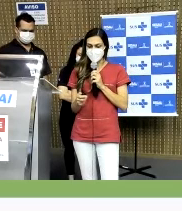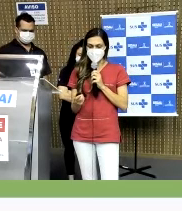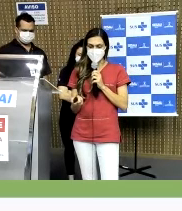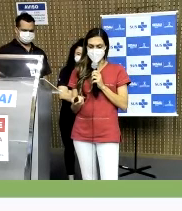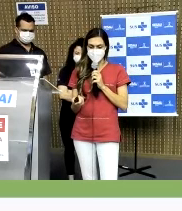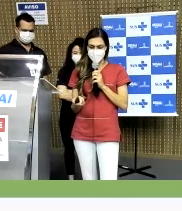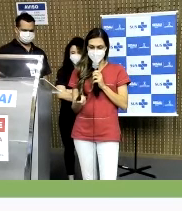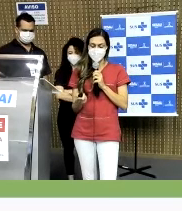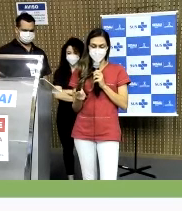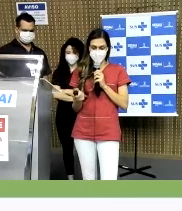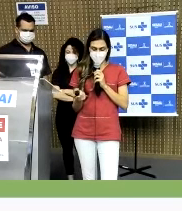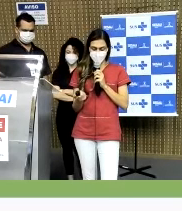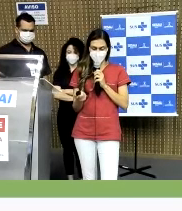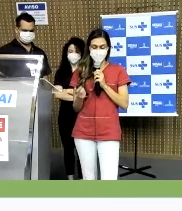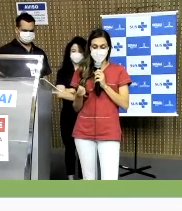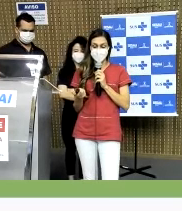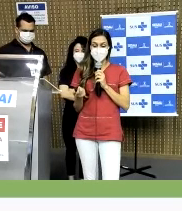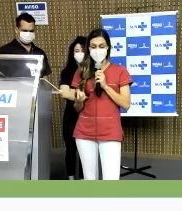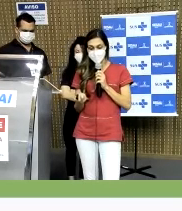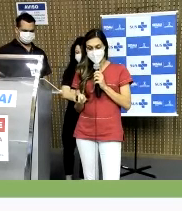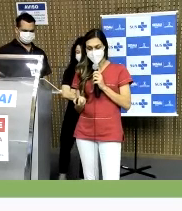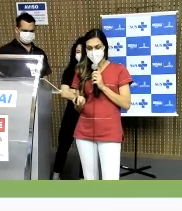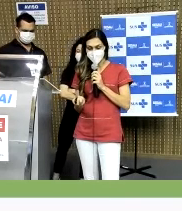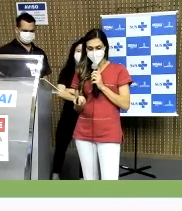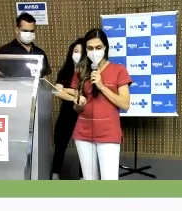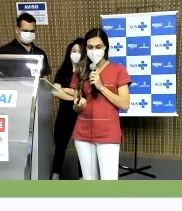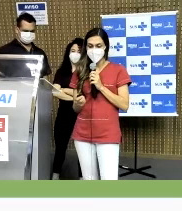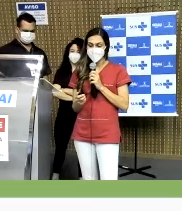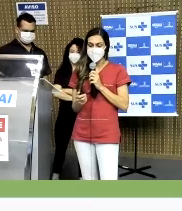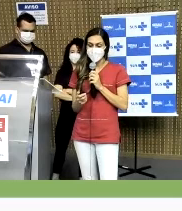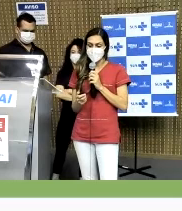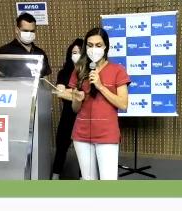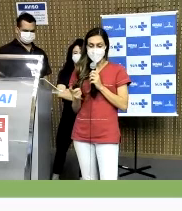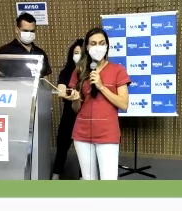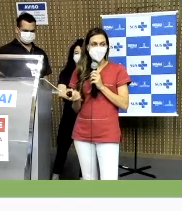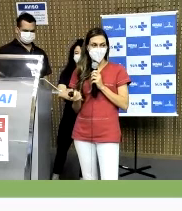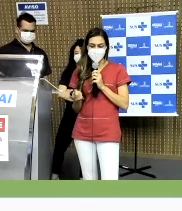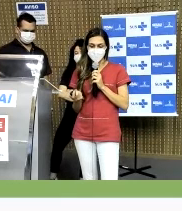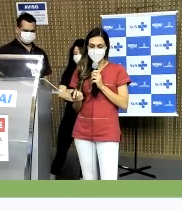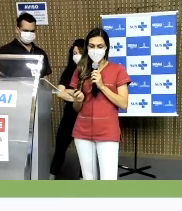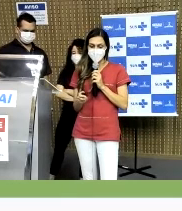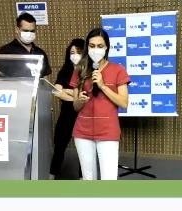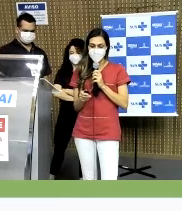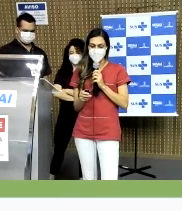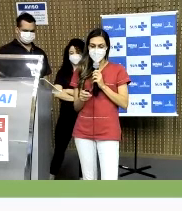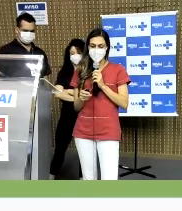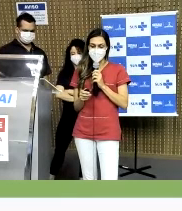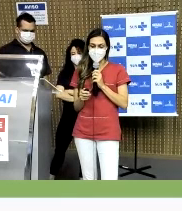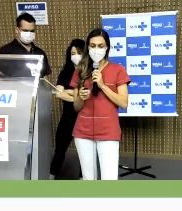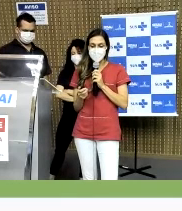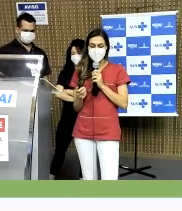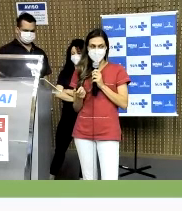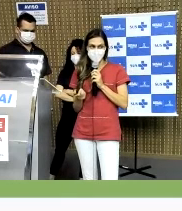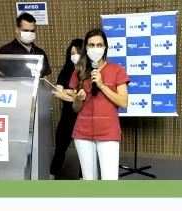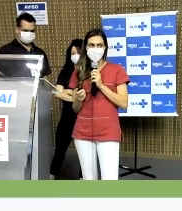E sobre as pessoas, sobre as avaliações de pé diabético, né? 10 foram realizados, e